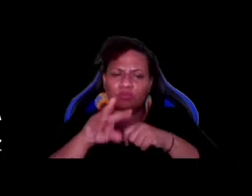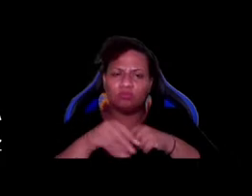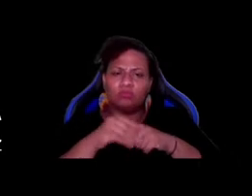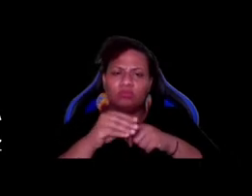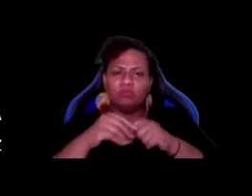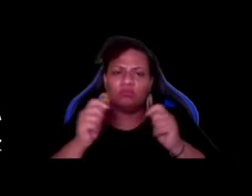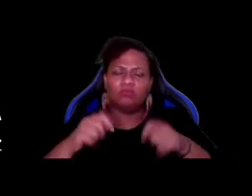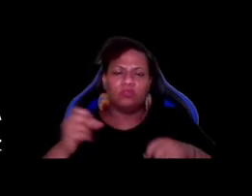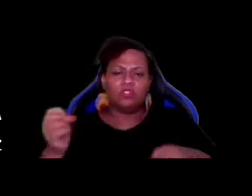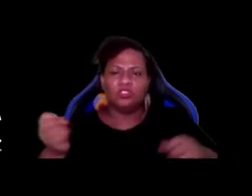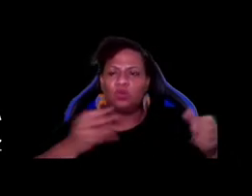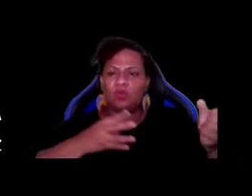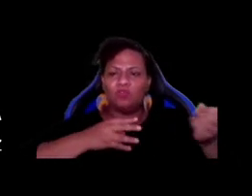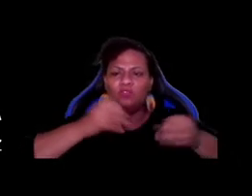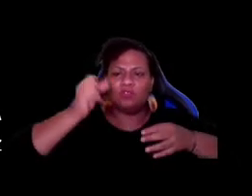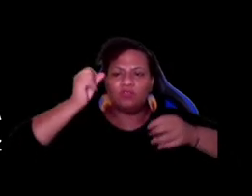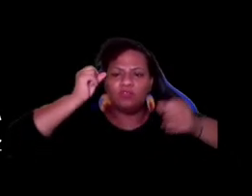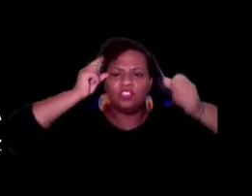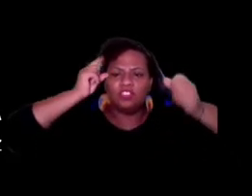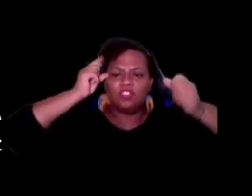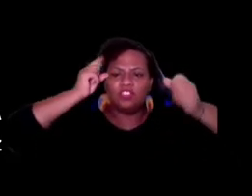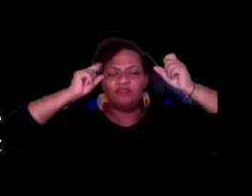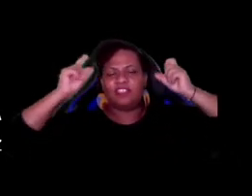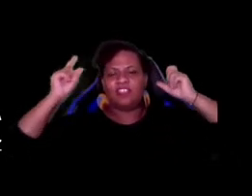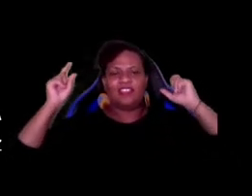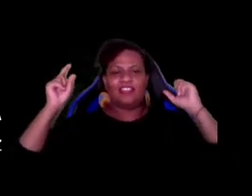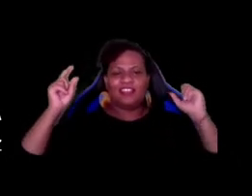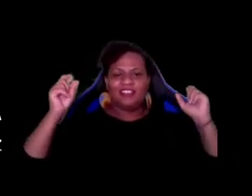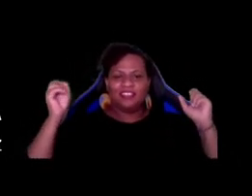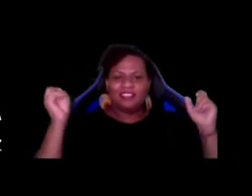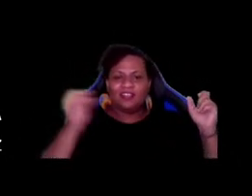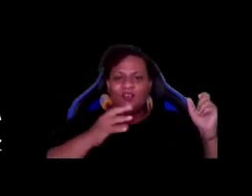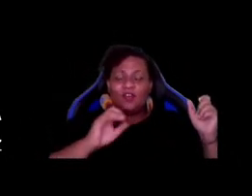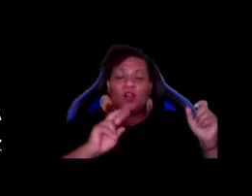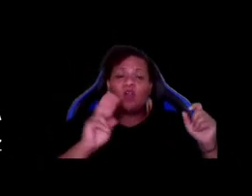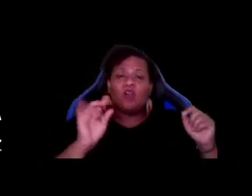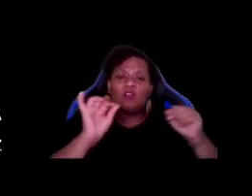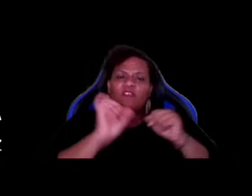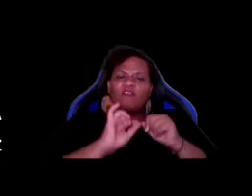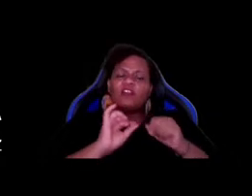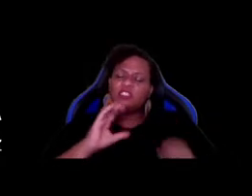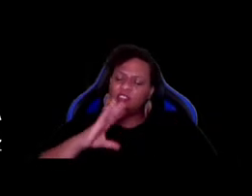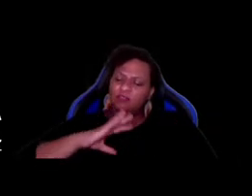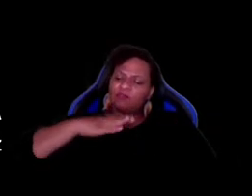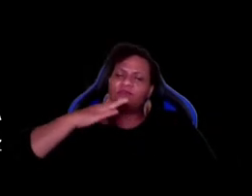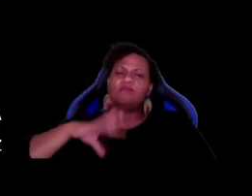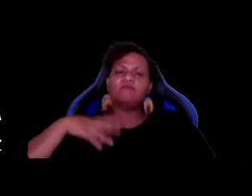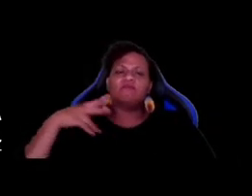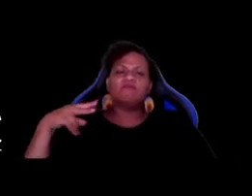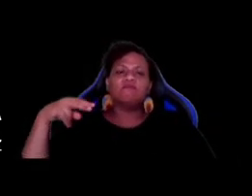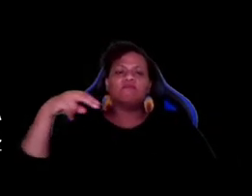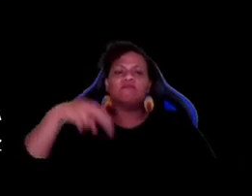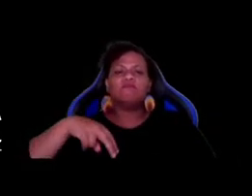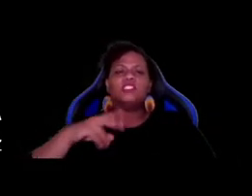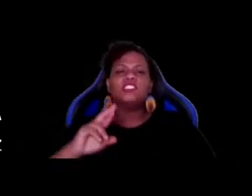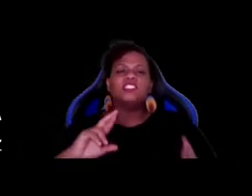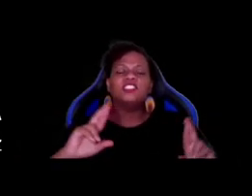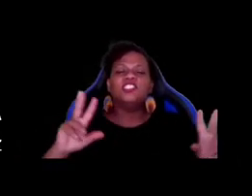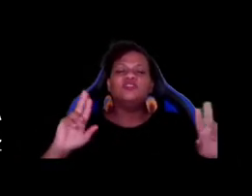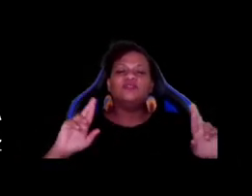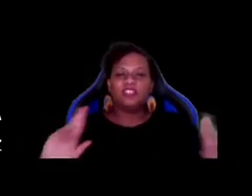um novo ritmo, ou pelo menos ousar em tocar em claves diferentes,